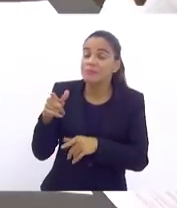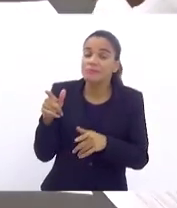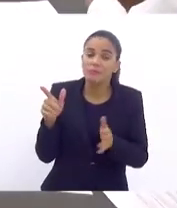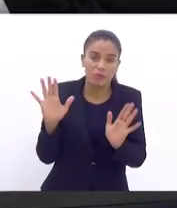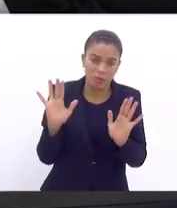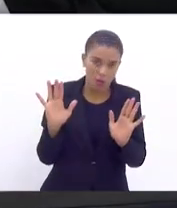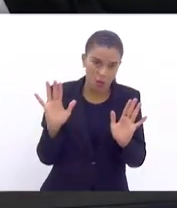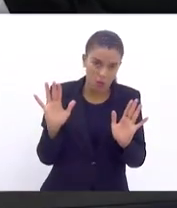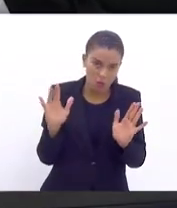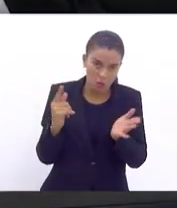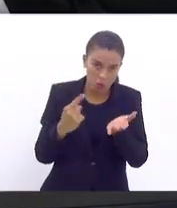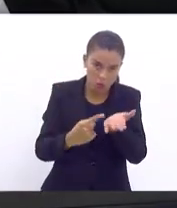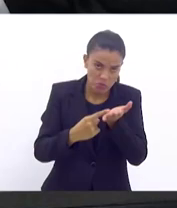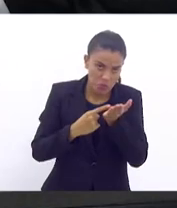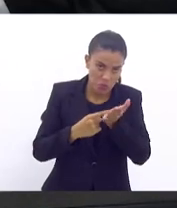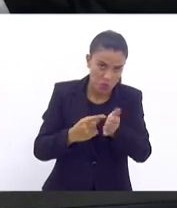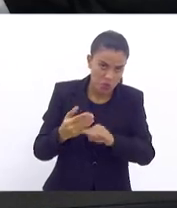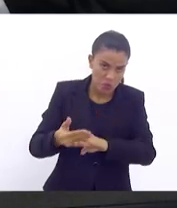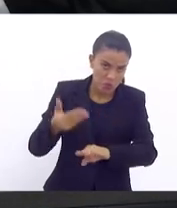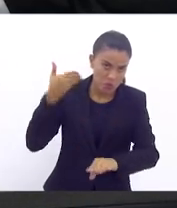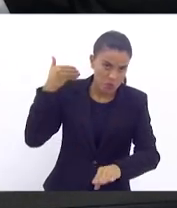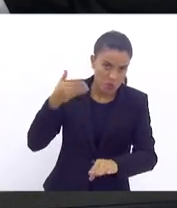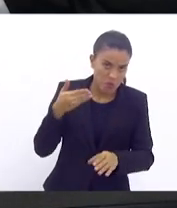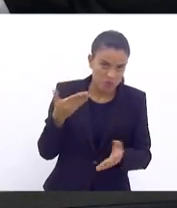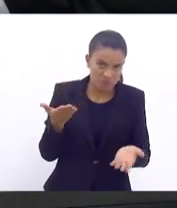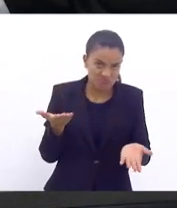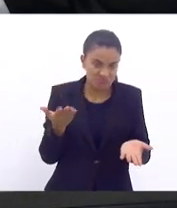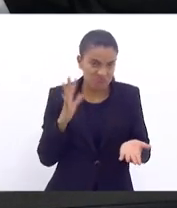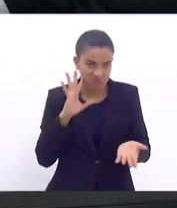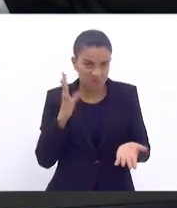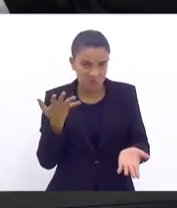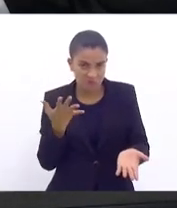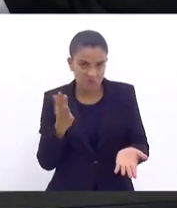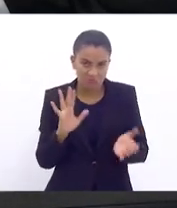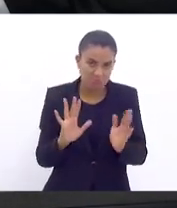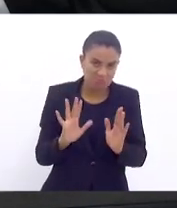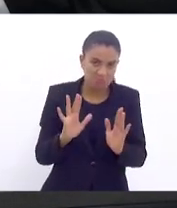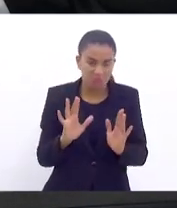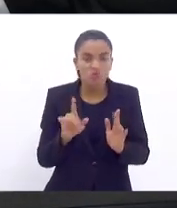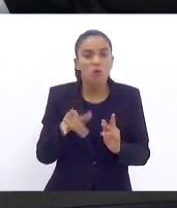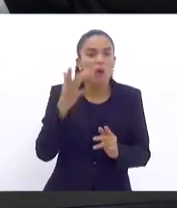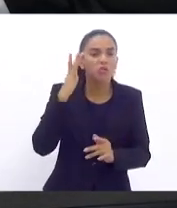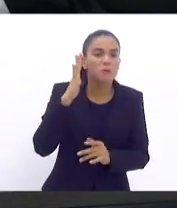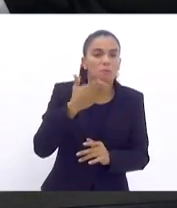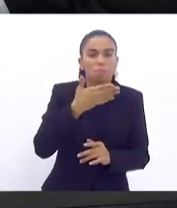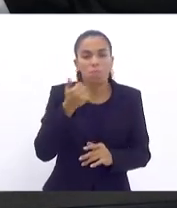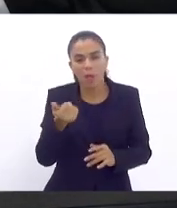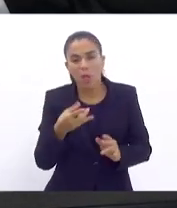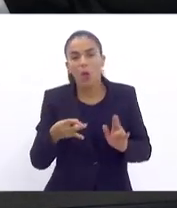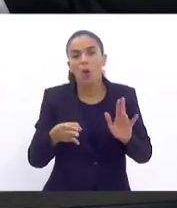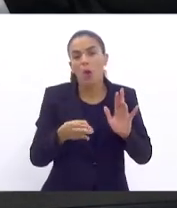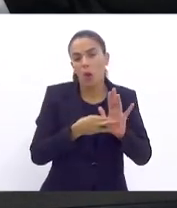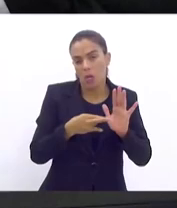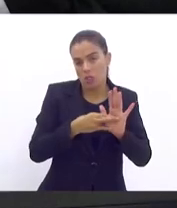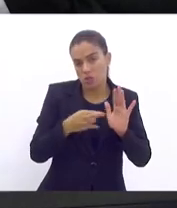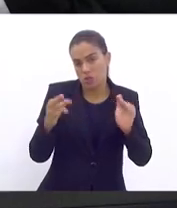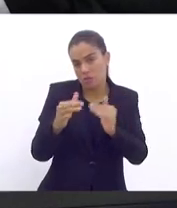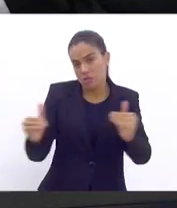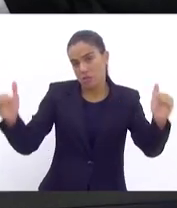tá valendo a nossa entre aspas juris prudência porque vossa excelência corretamente o Regimento exatamente